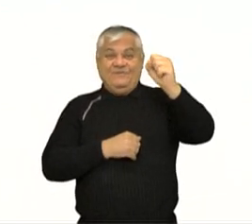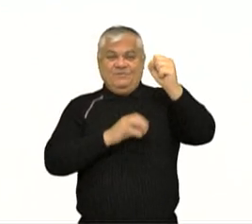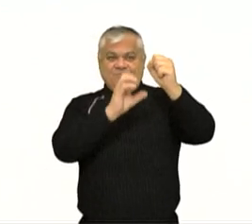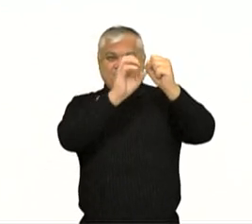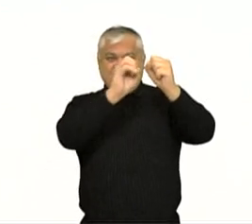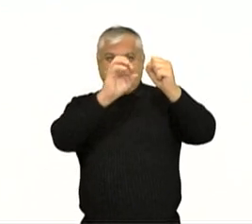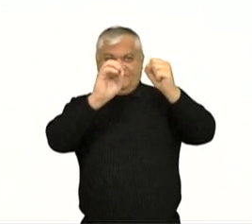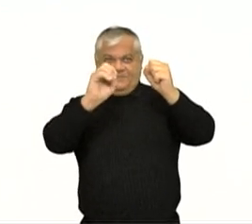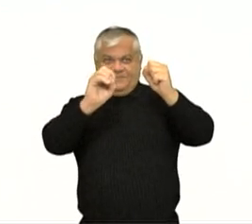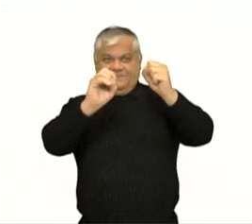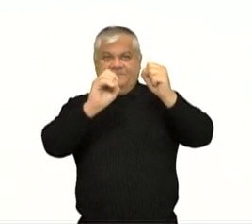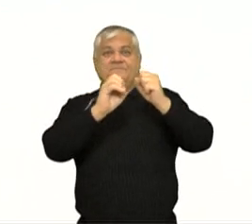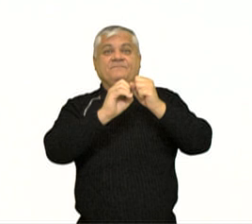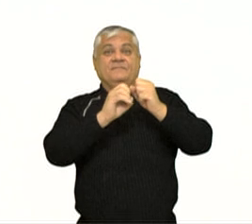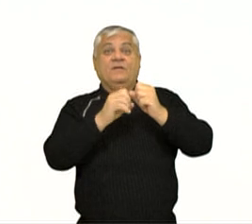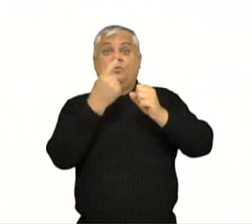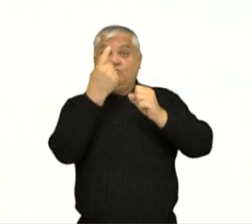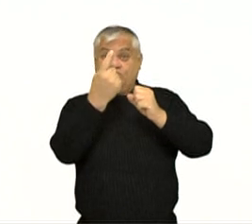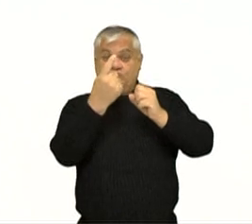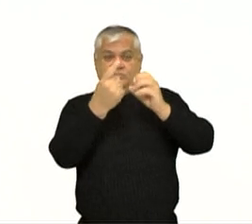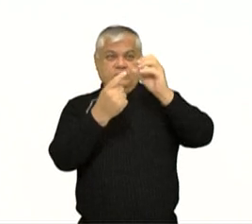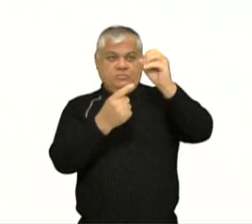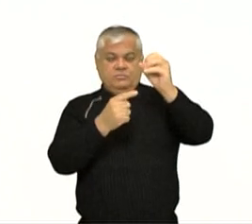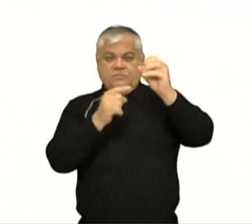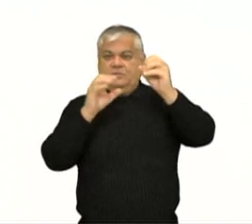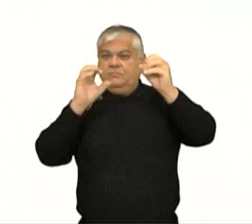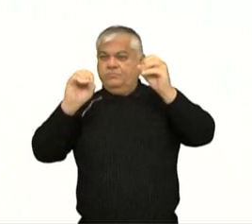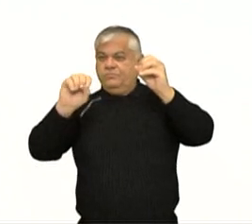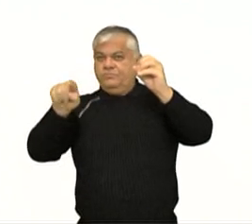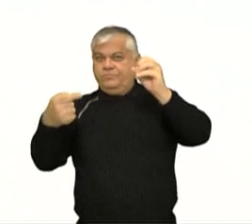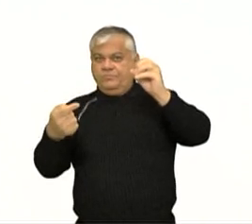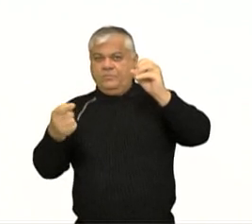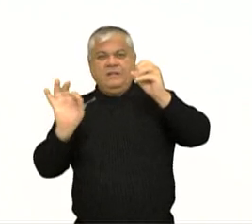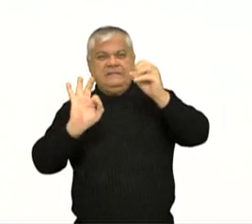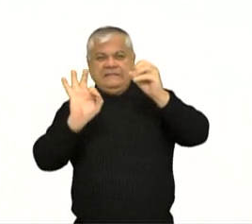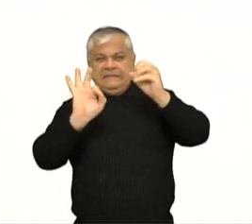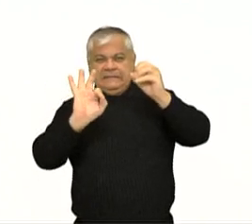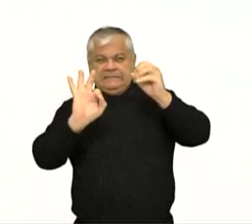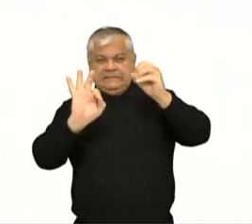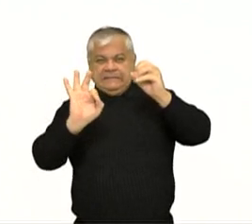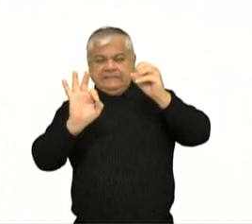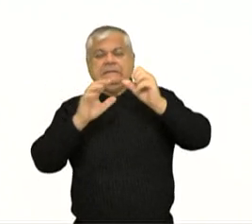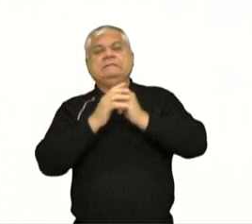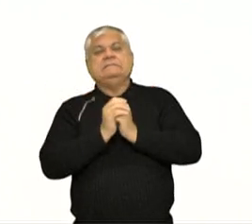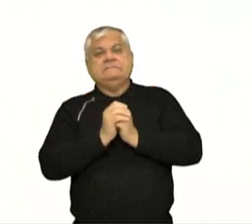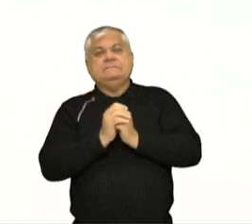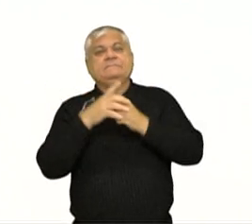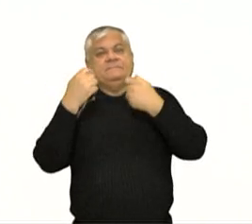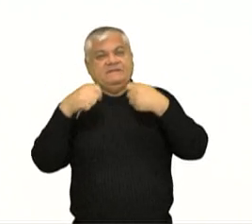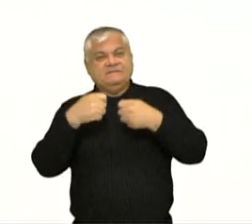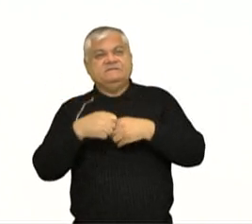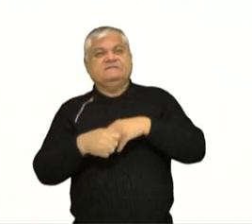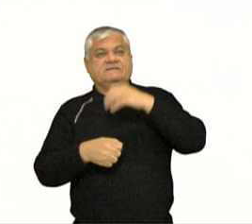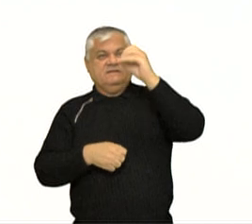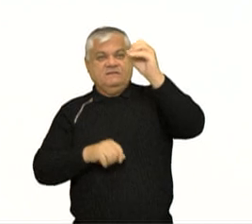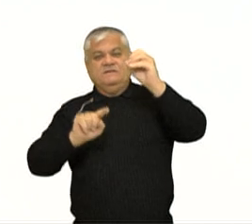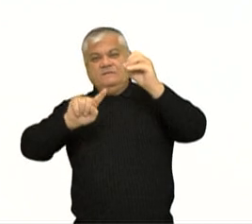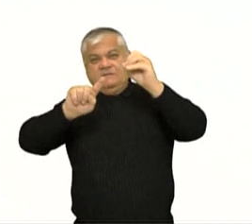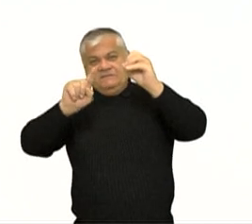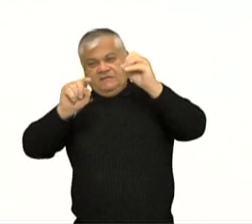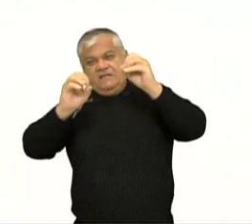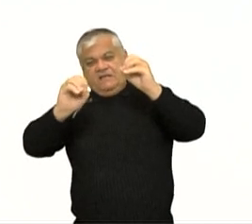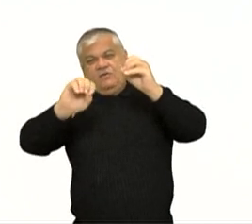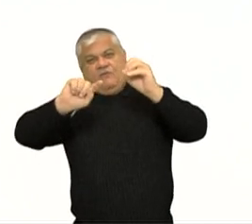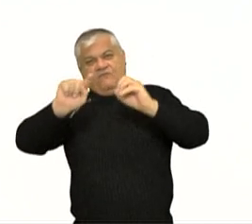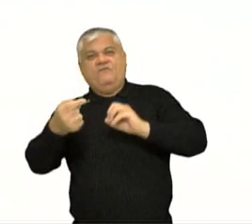primeiro zero aqui e mesmo assim eu não tive número suficiente para a divisão, eu vou acrescentar um zero